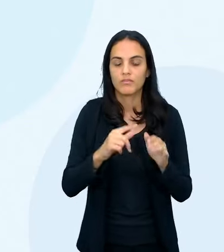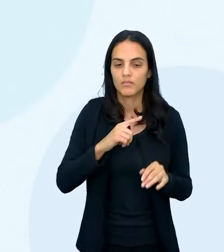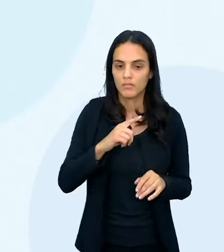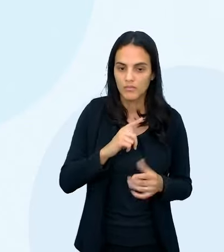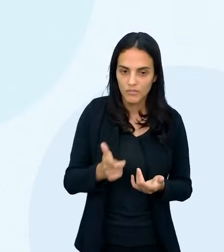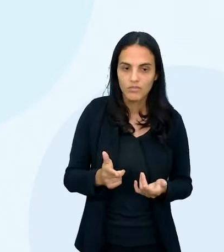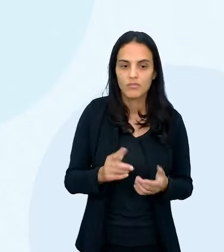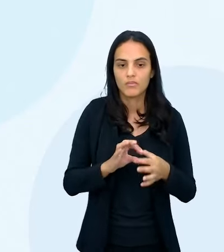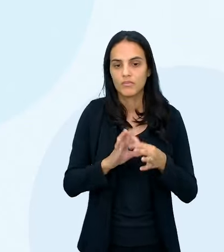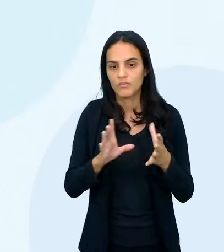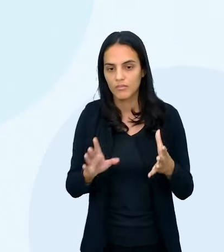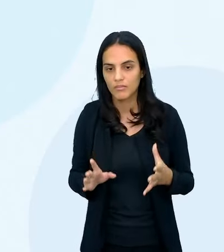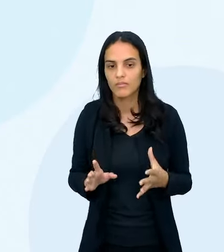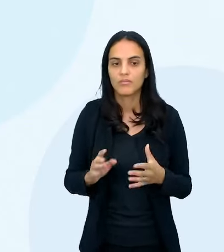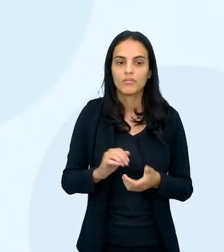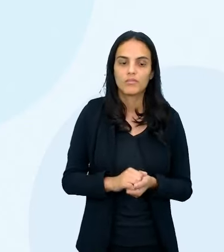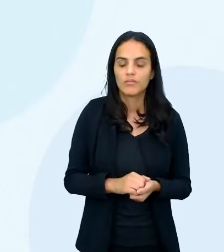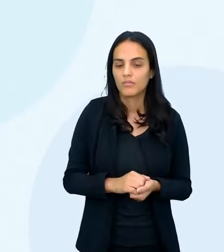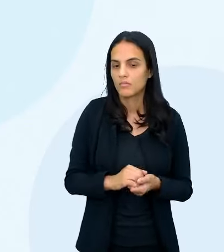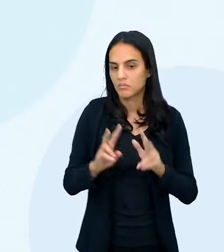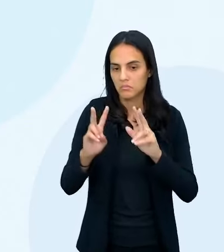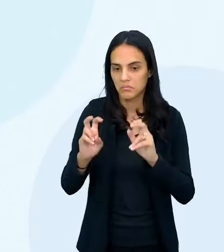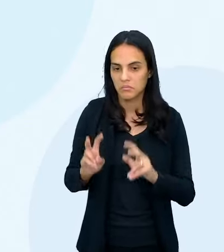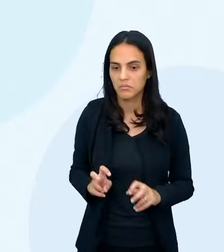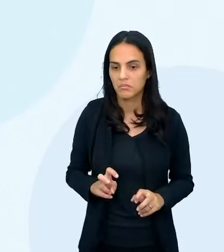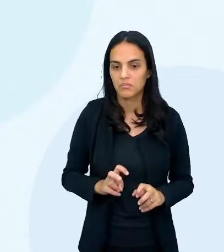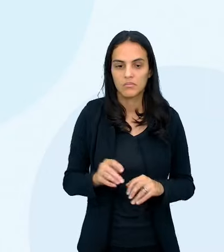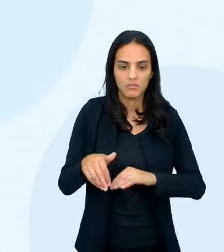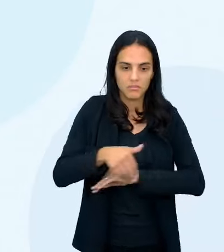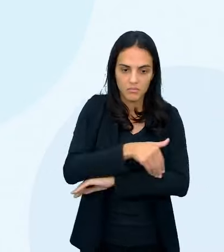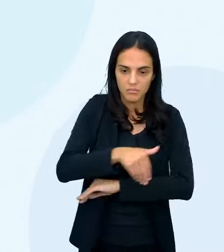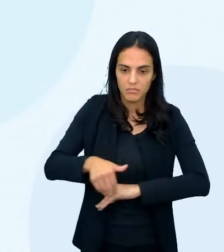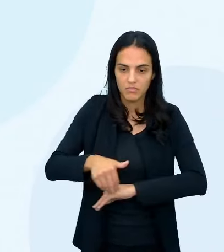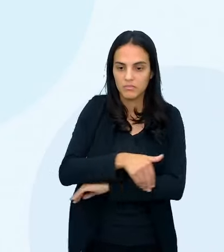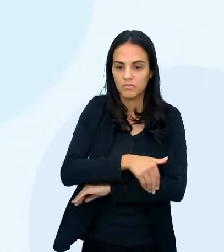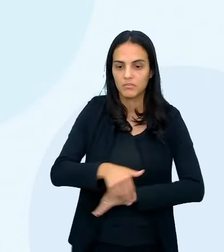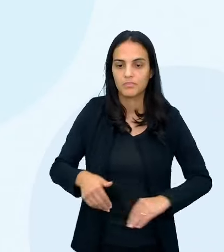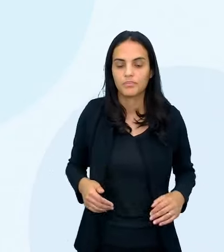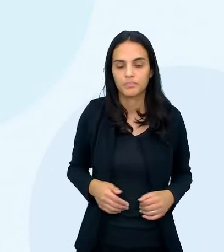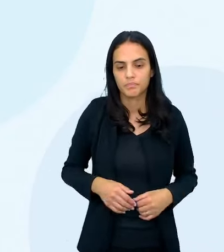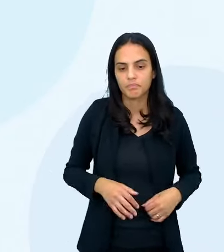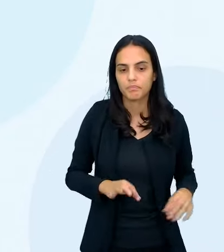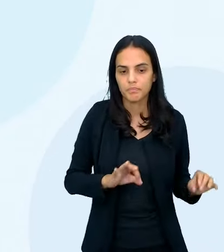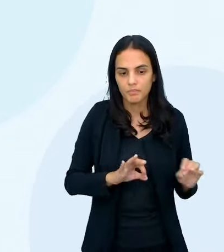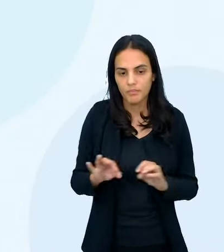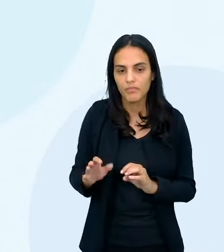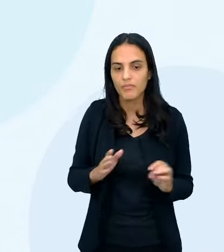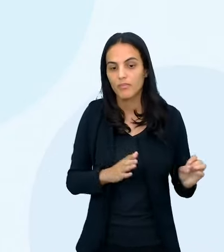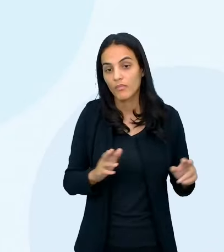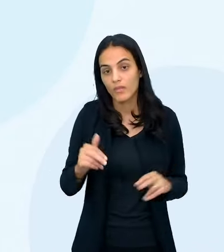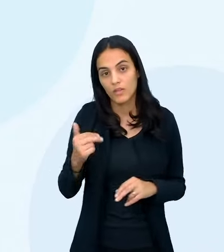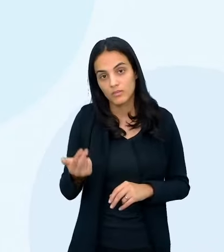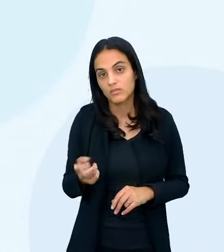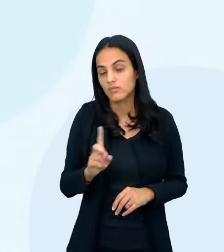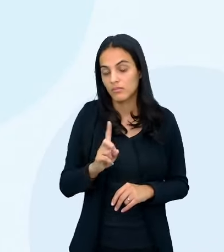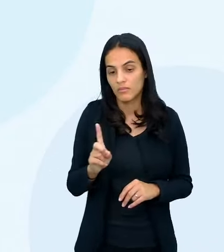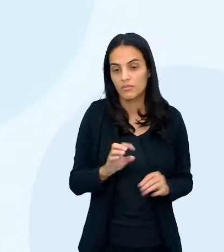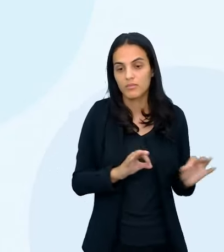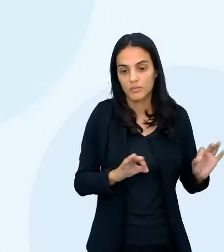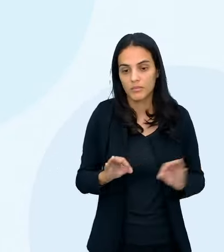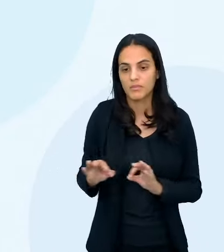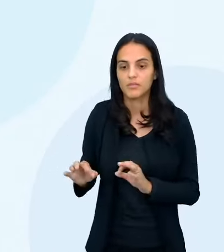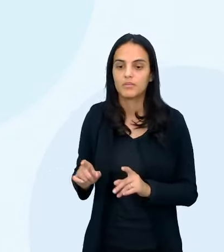ali disposto, as edificações, né? As ruas, né, como as ruas são organizadas ou não organizadas, porque